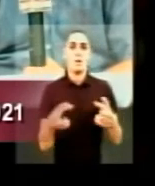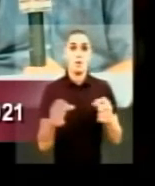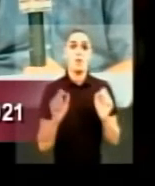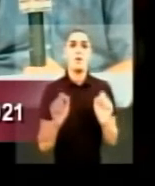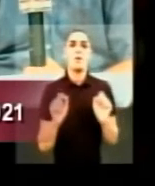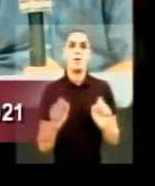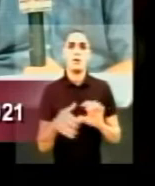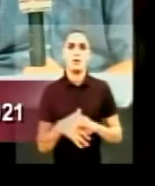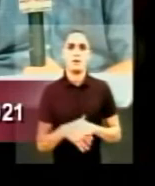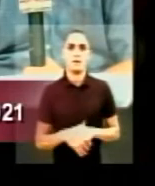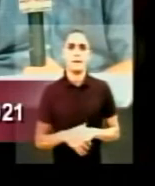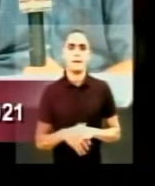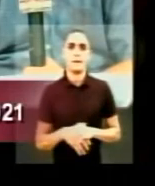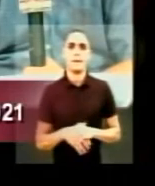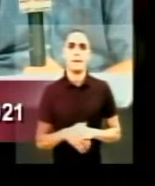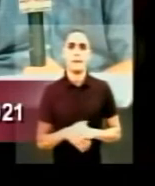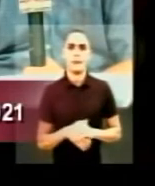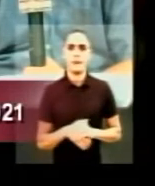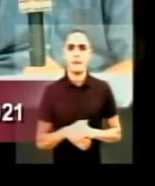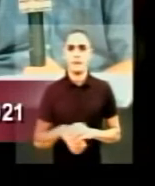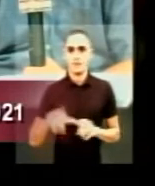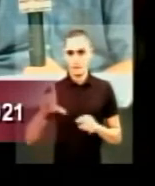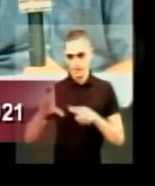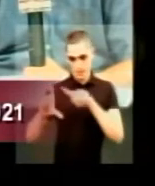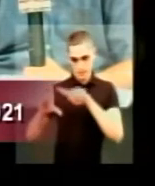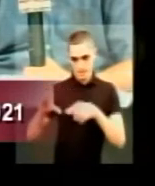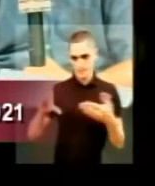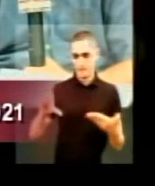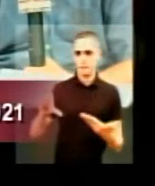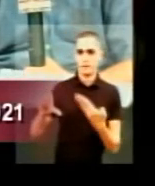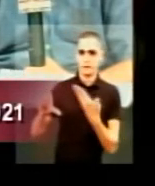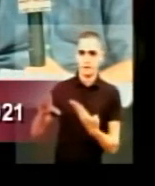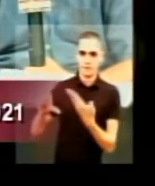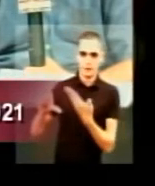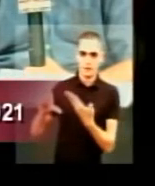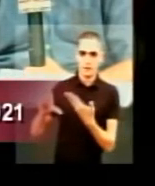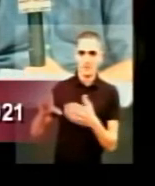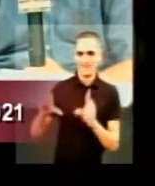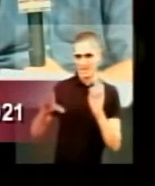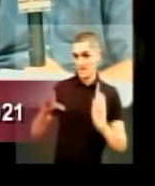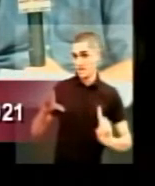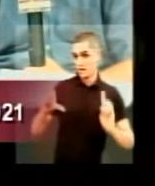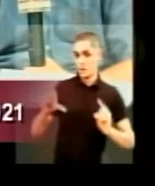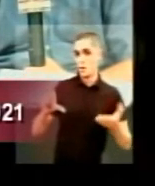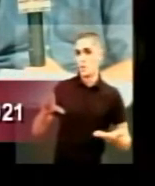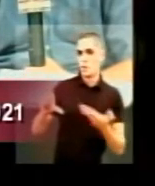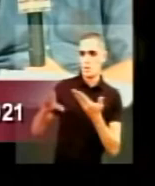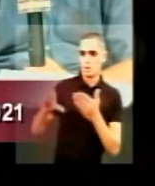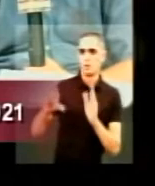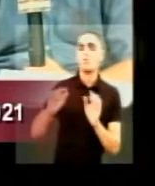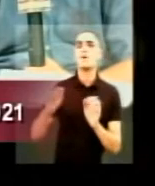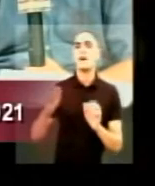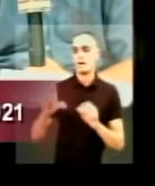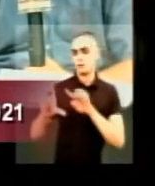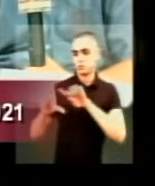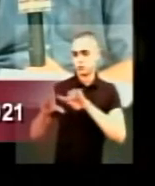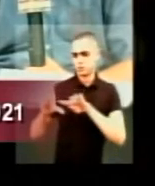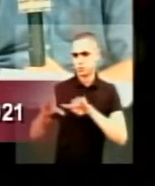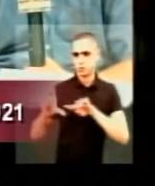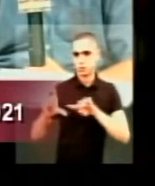na parte direita do gráfico um aumento considerável nessas últimas